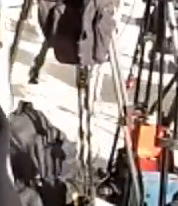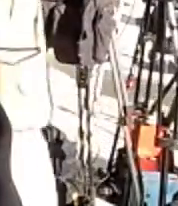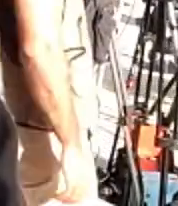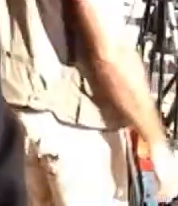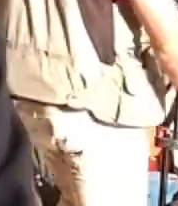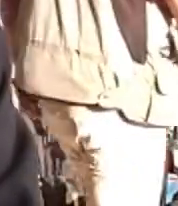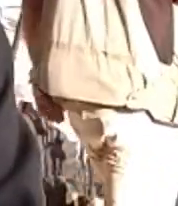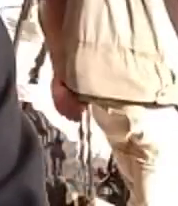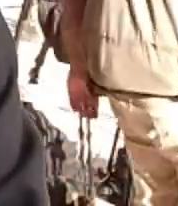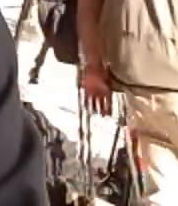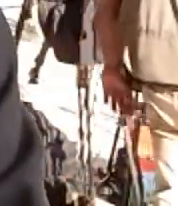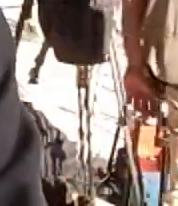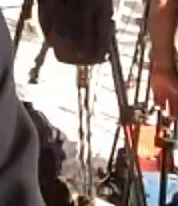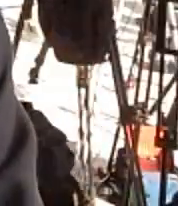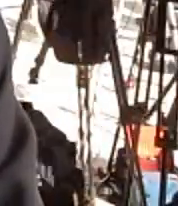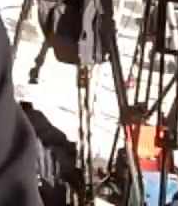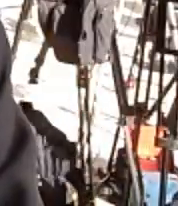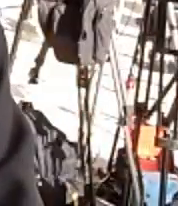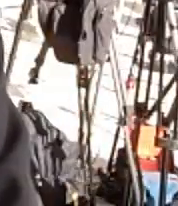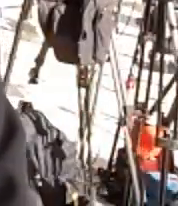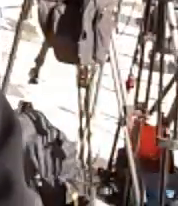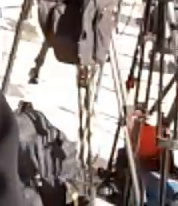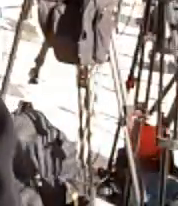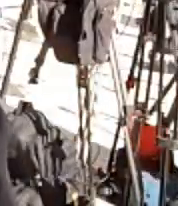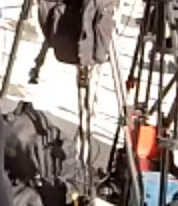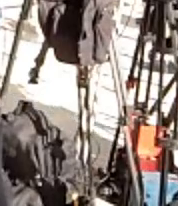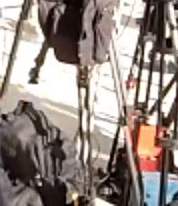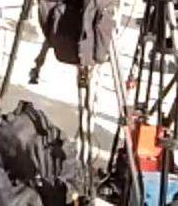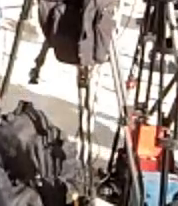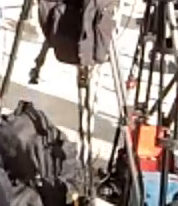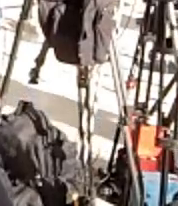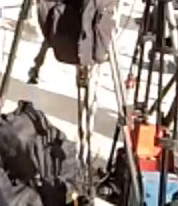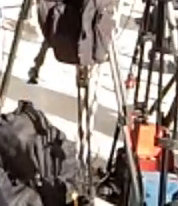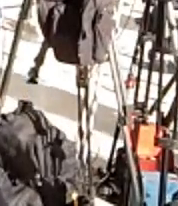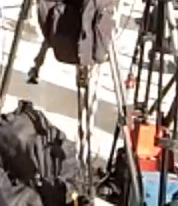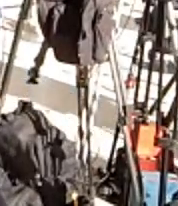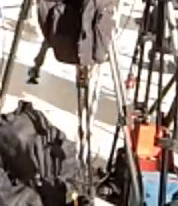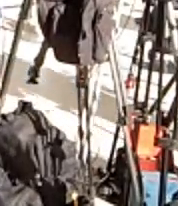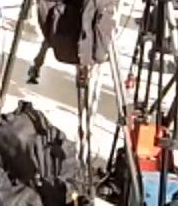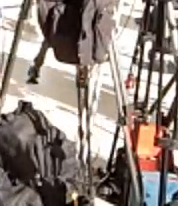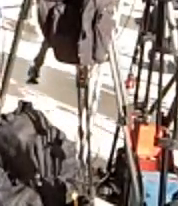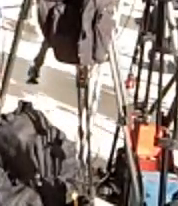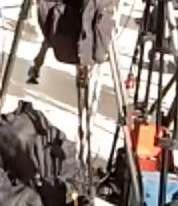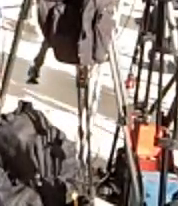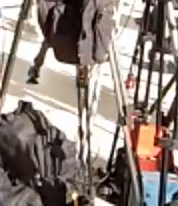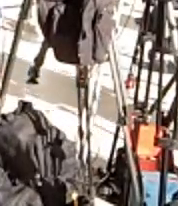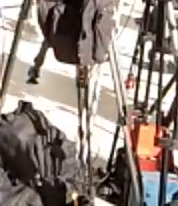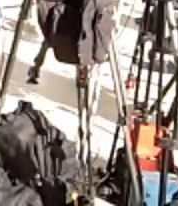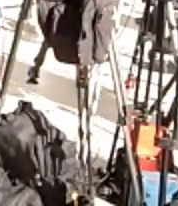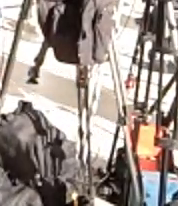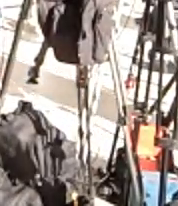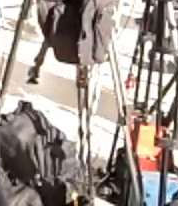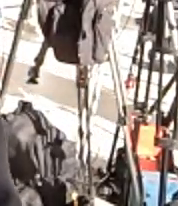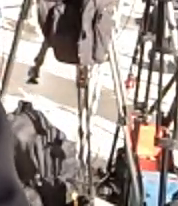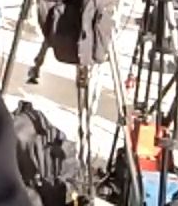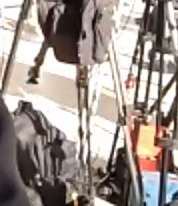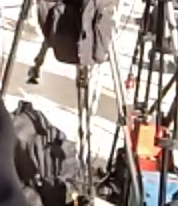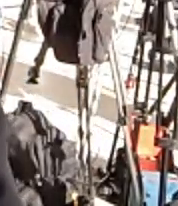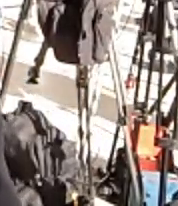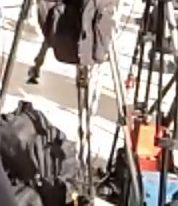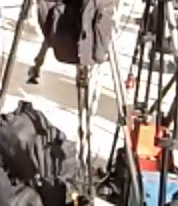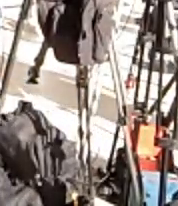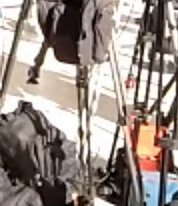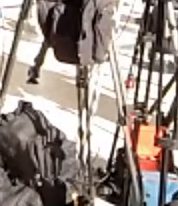é nas transmissão que eu vejo as autoridades da República todas na mesa de honra ali do supremo Ministra Rosa Weber